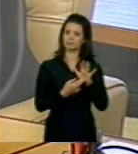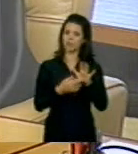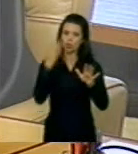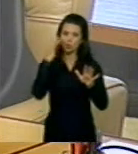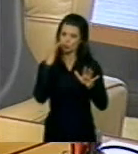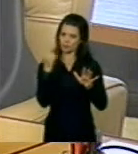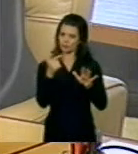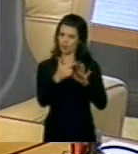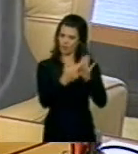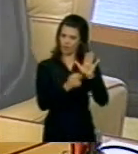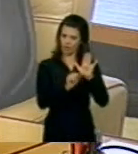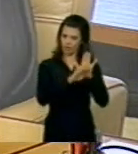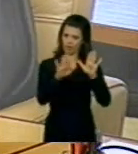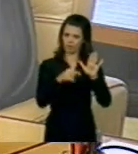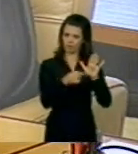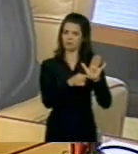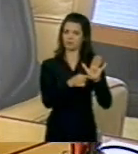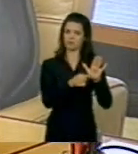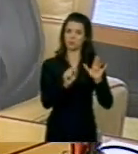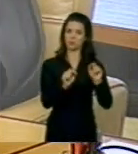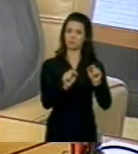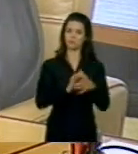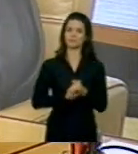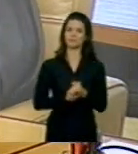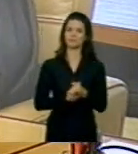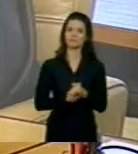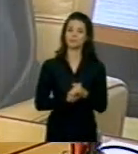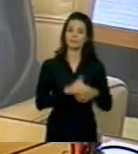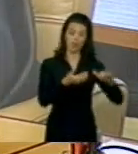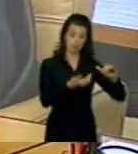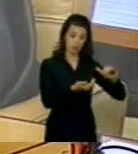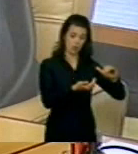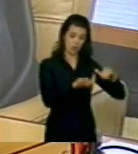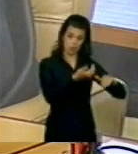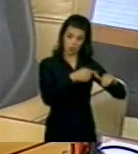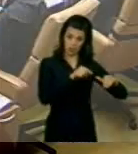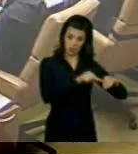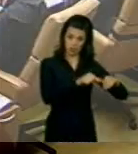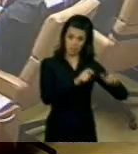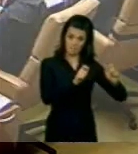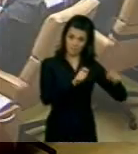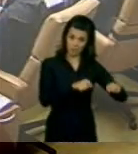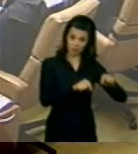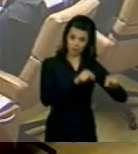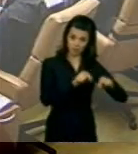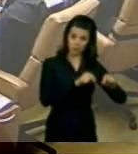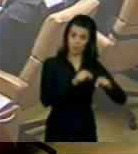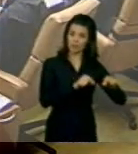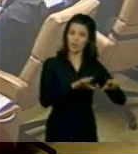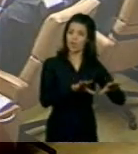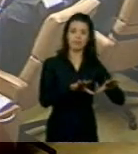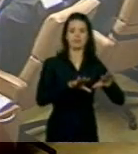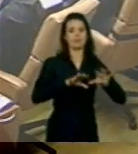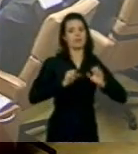dúvida, quem quer que seja, permite às casas do Poder Legislativo sustar o andamento